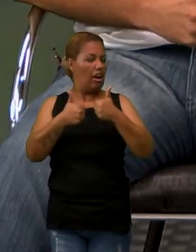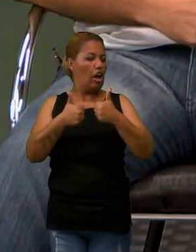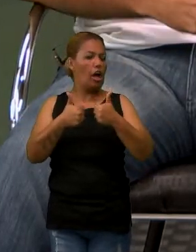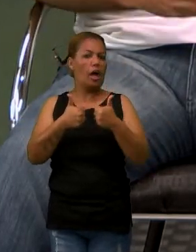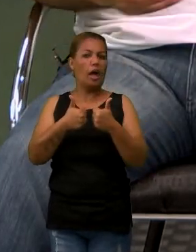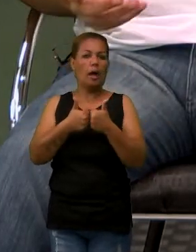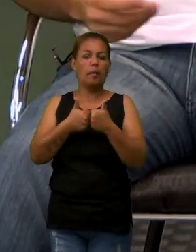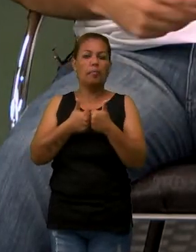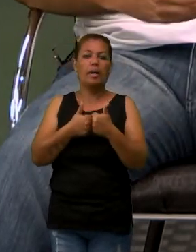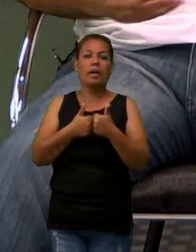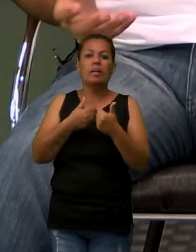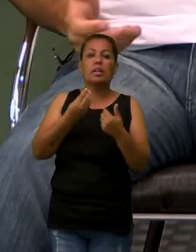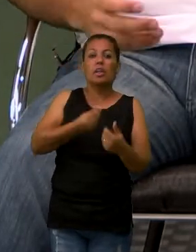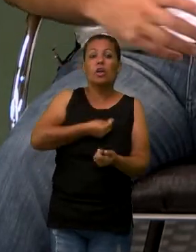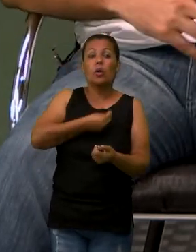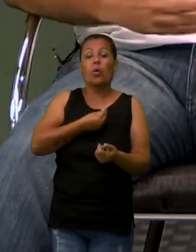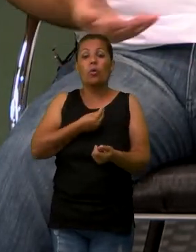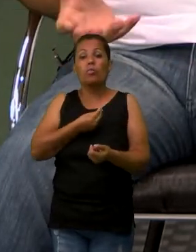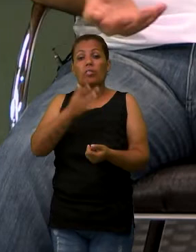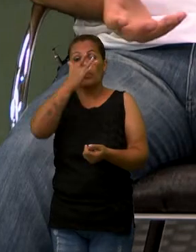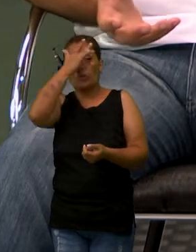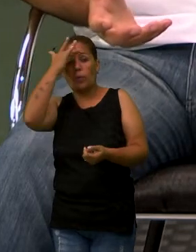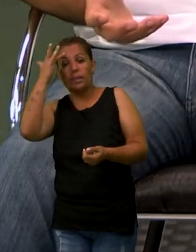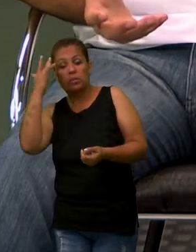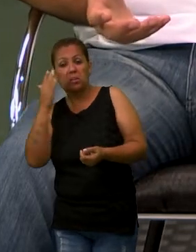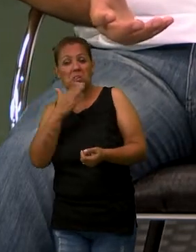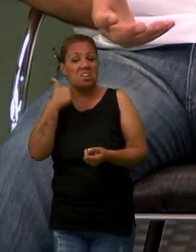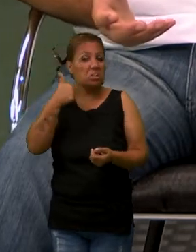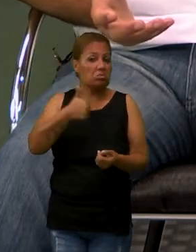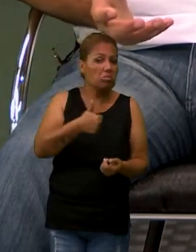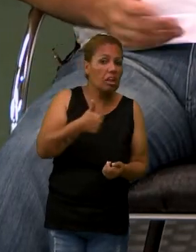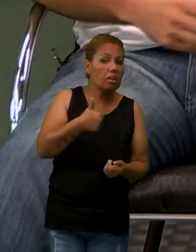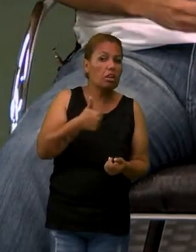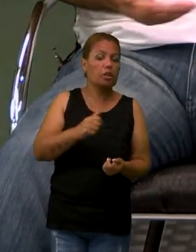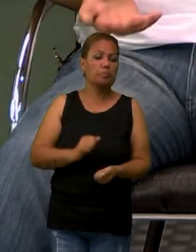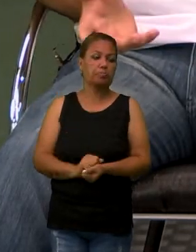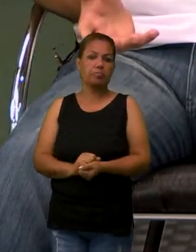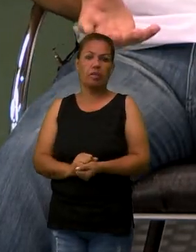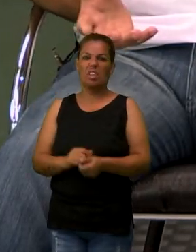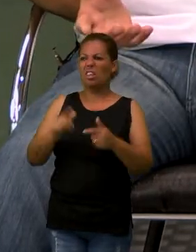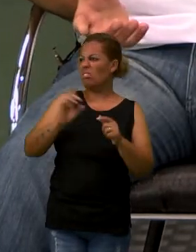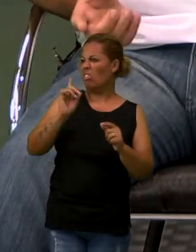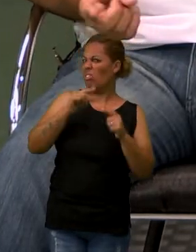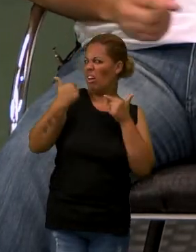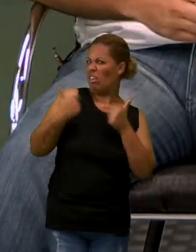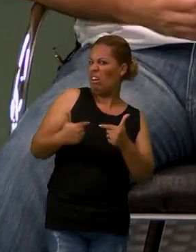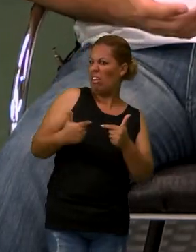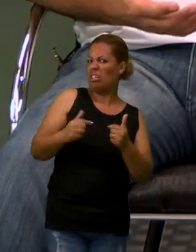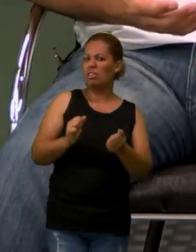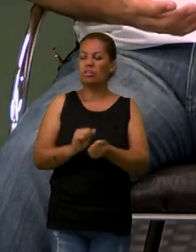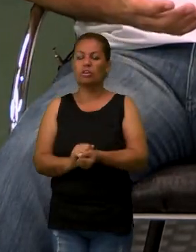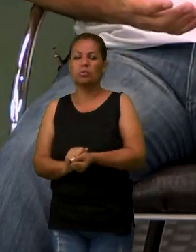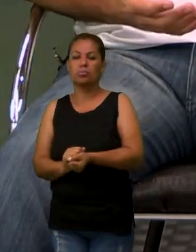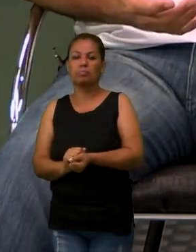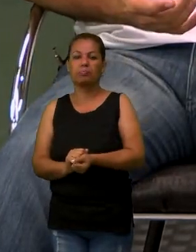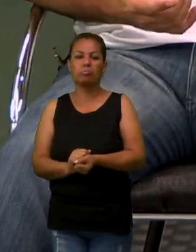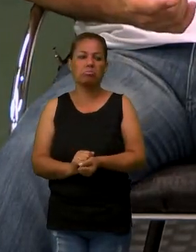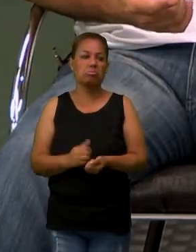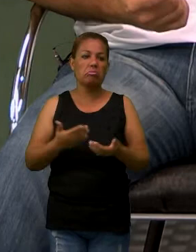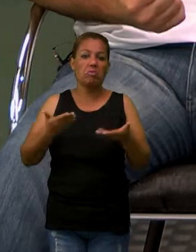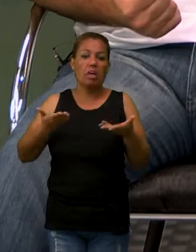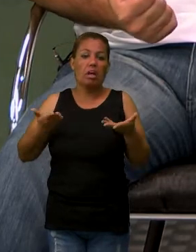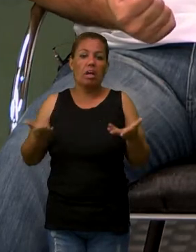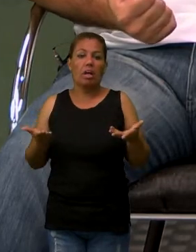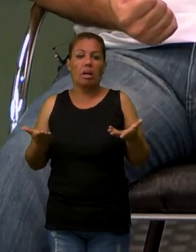o convívio com as pessoas se torna mais agradável você não fica chato né você nuna você não